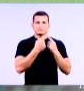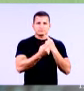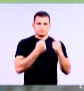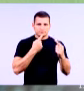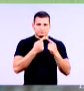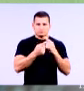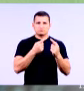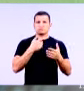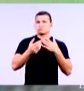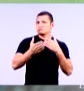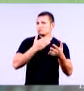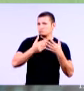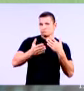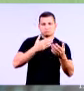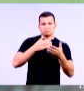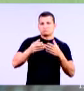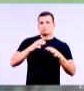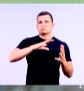qualquer parte do mundo.